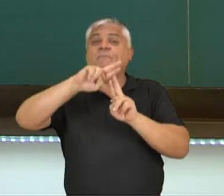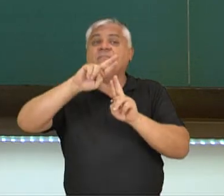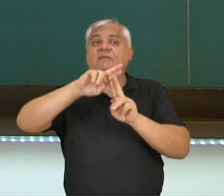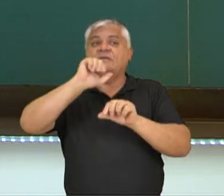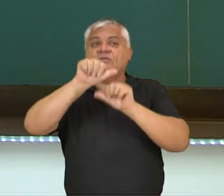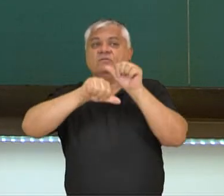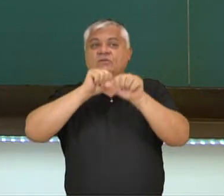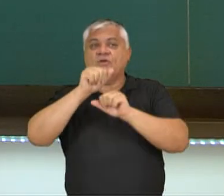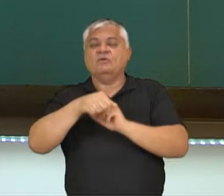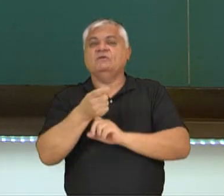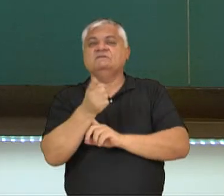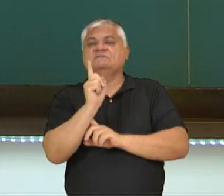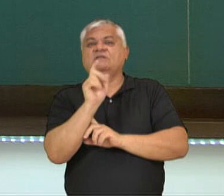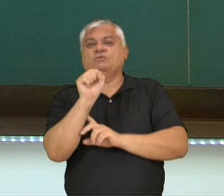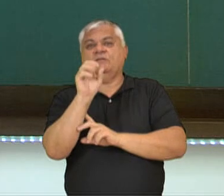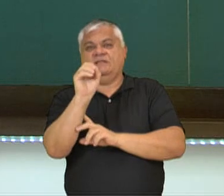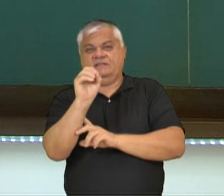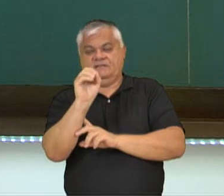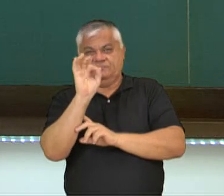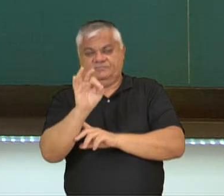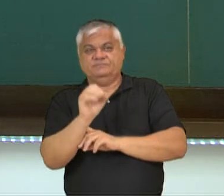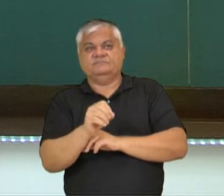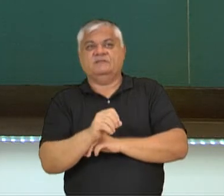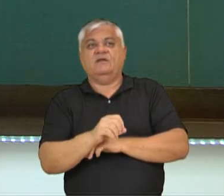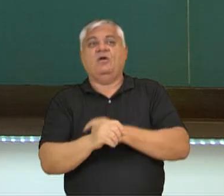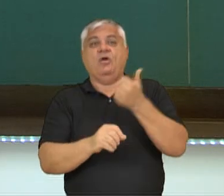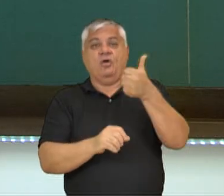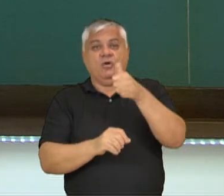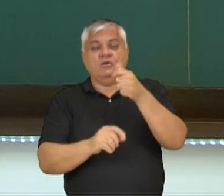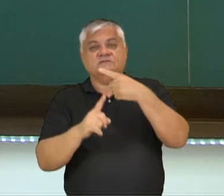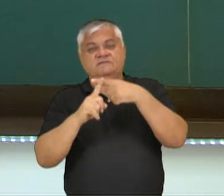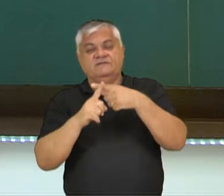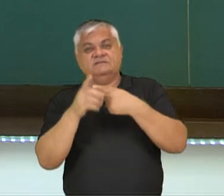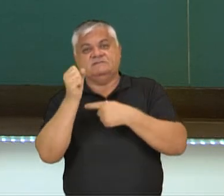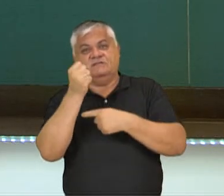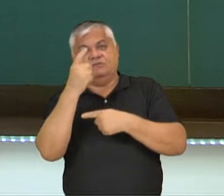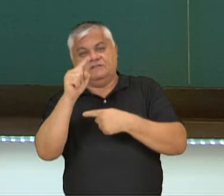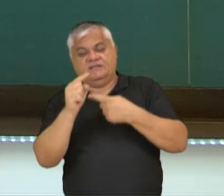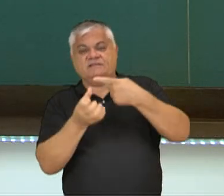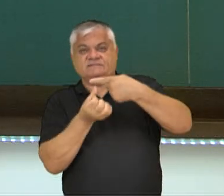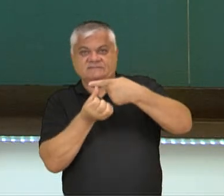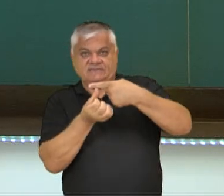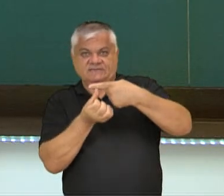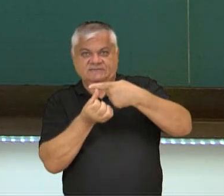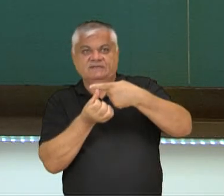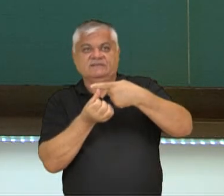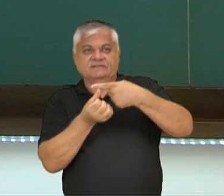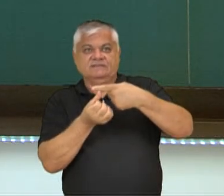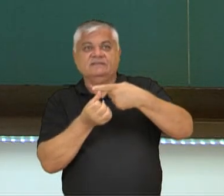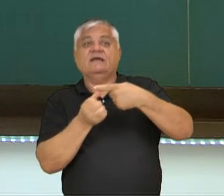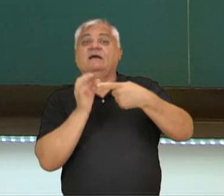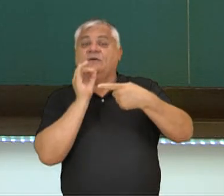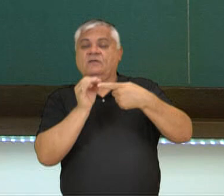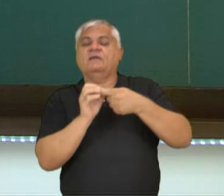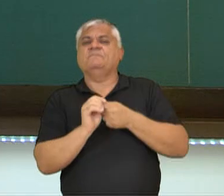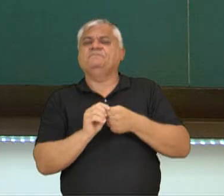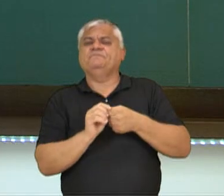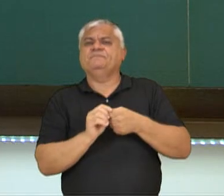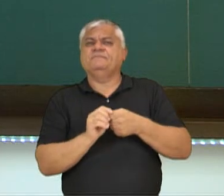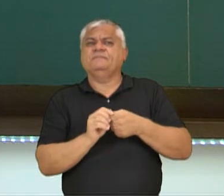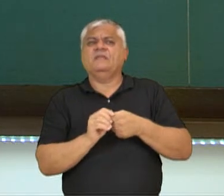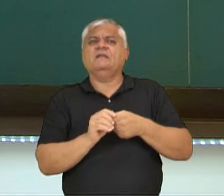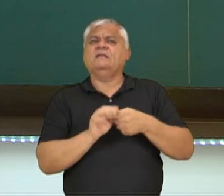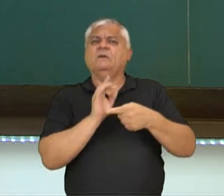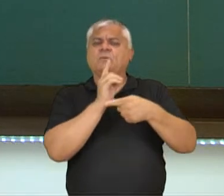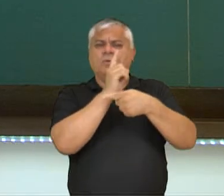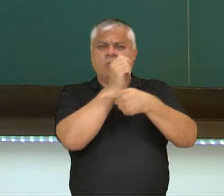coloco 180 graus. Então, 11 vezes 180 dividido por 6, que é o ângulo de 330 graus. Sabendo que